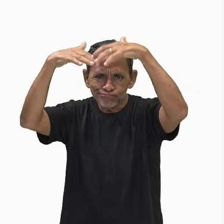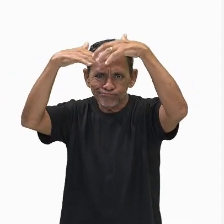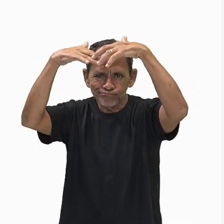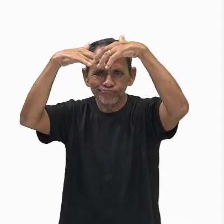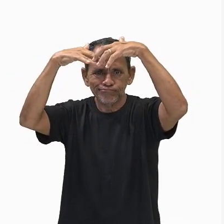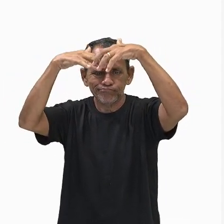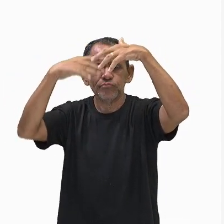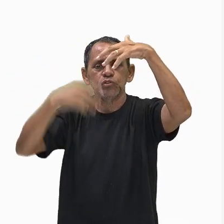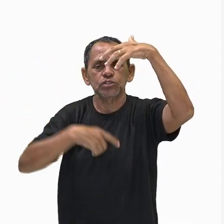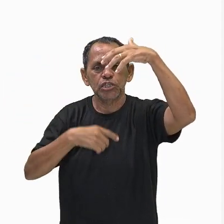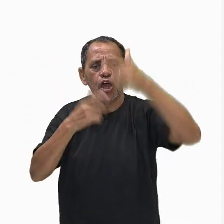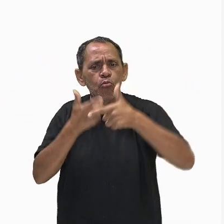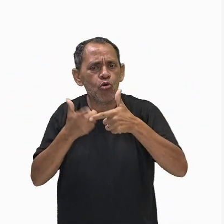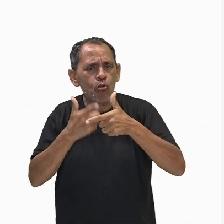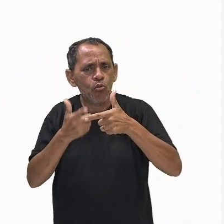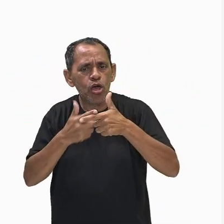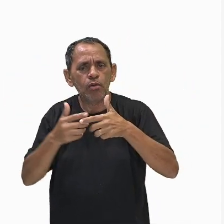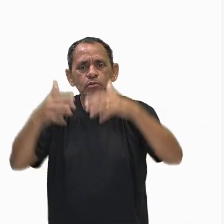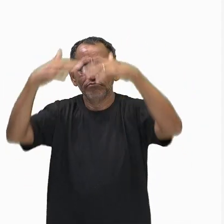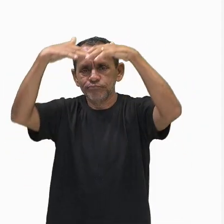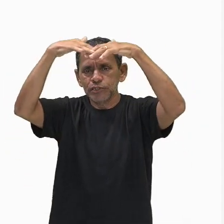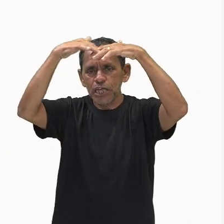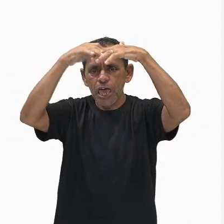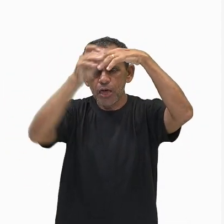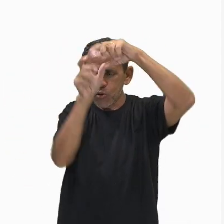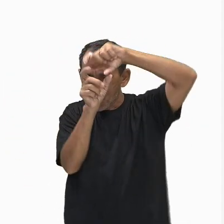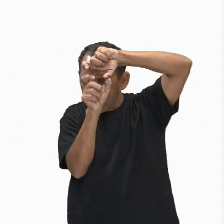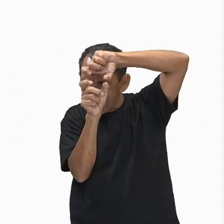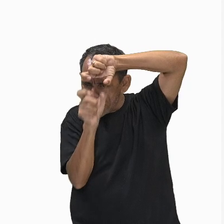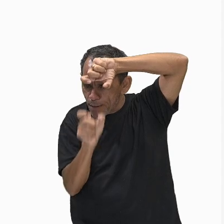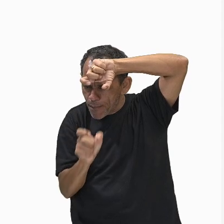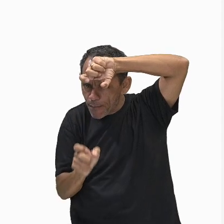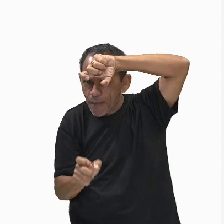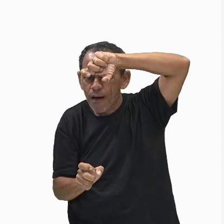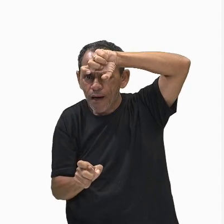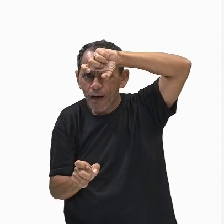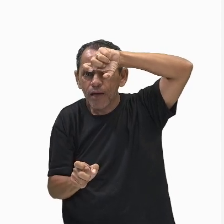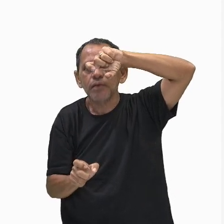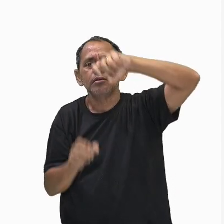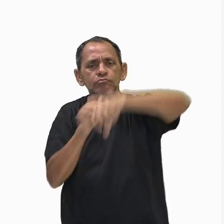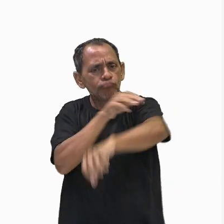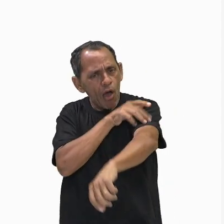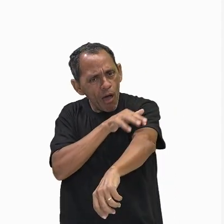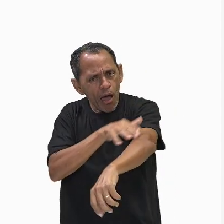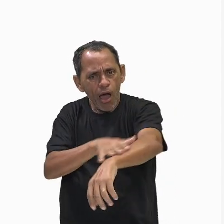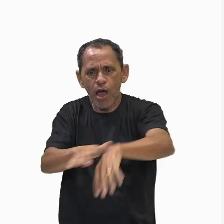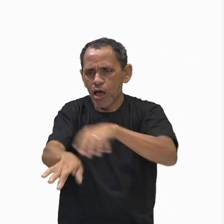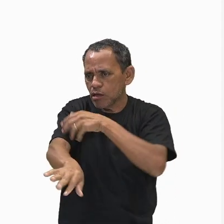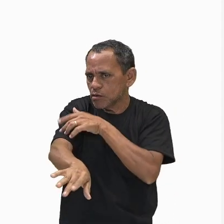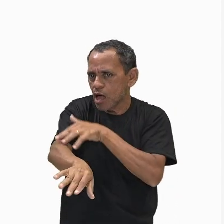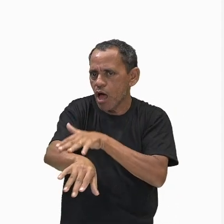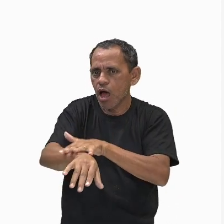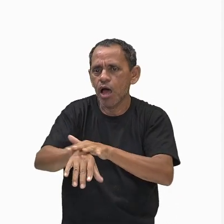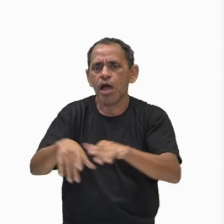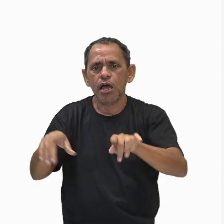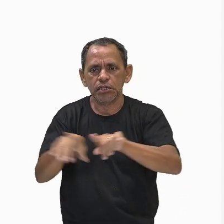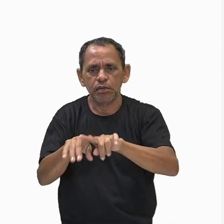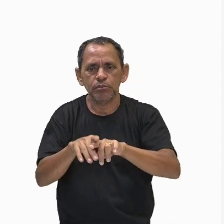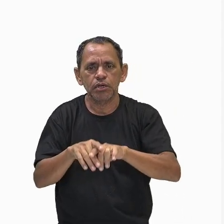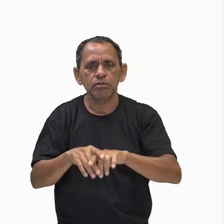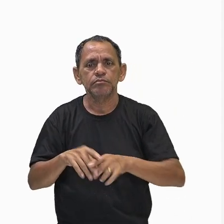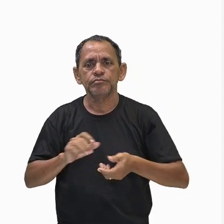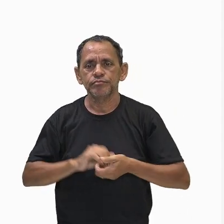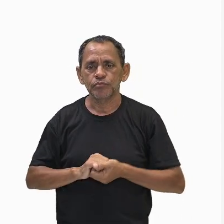afetam o cérebro, a medula espinhal e os nervos. Os sintomas neurológicos podem variar, pois o sistema